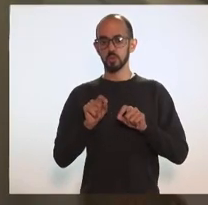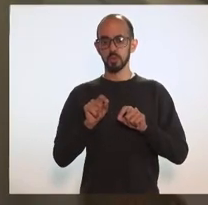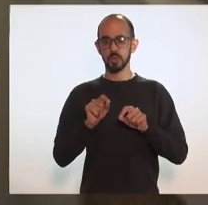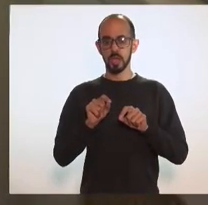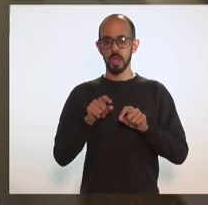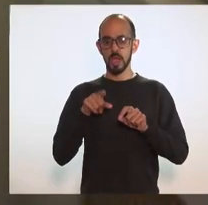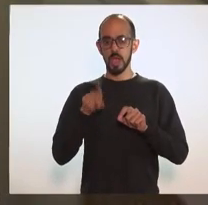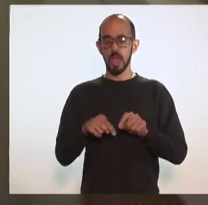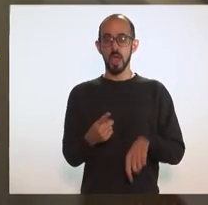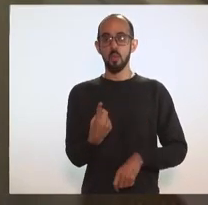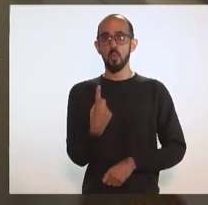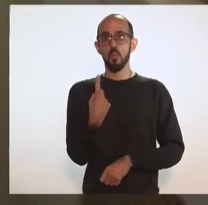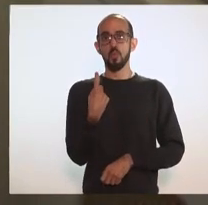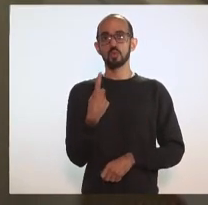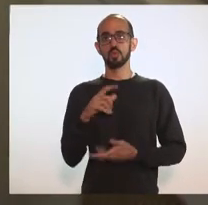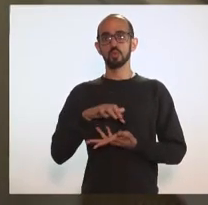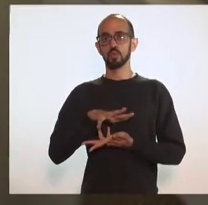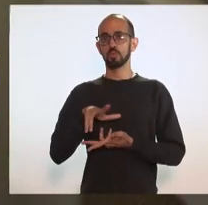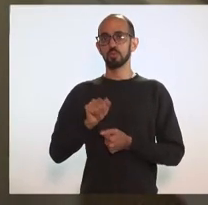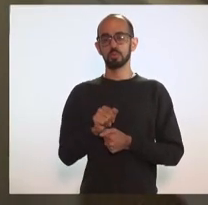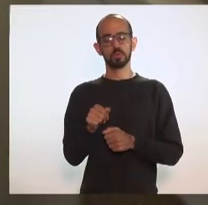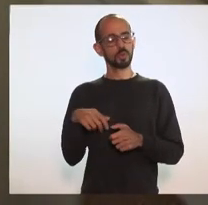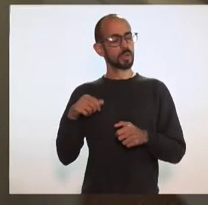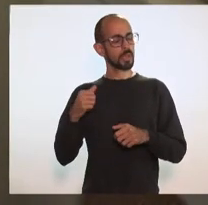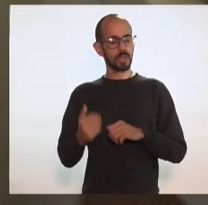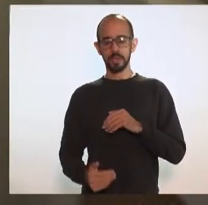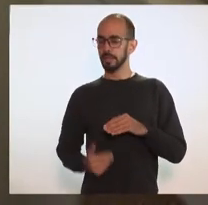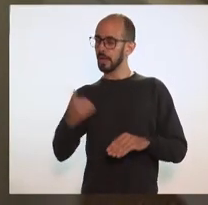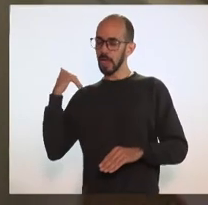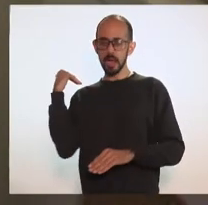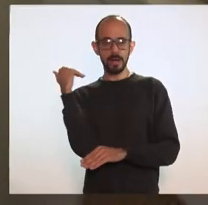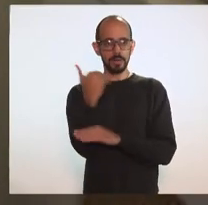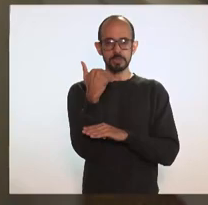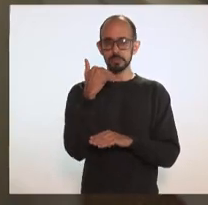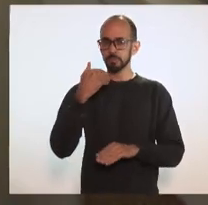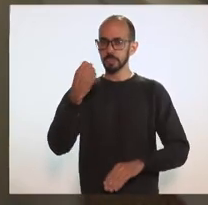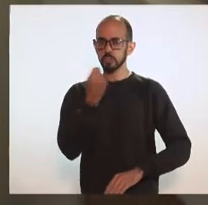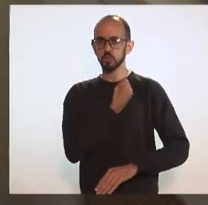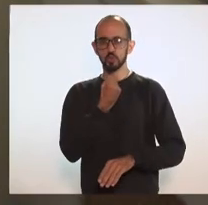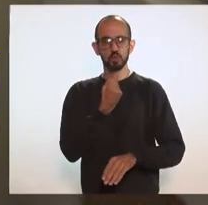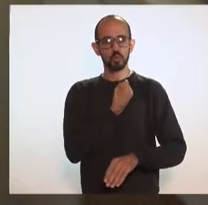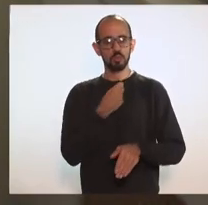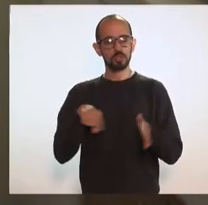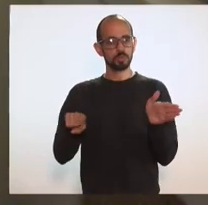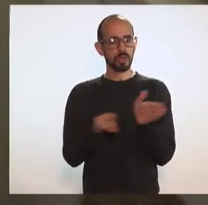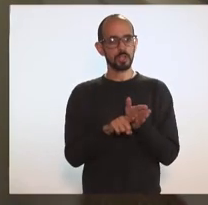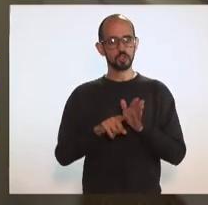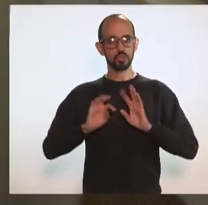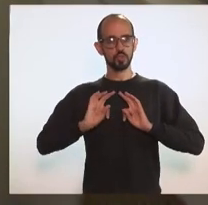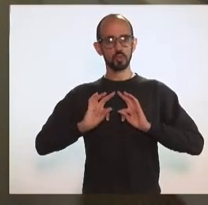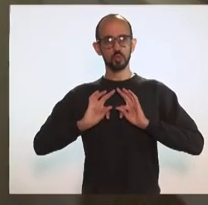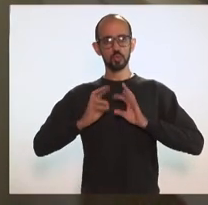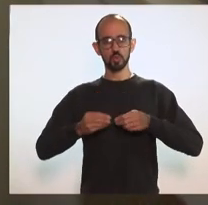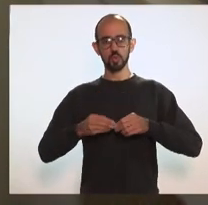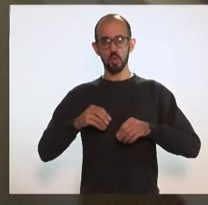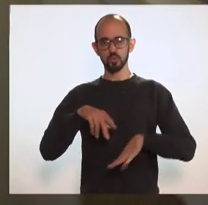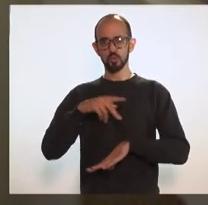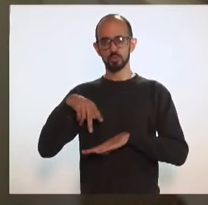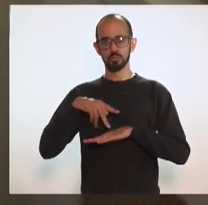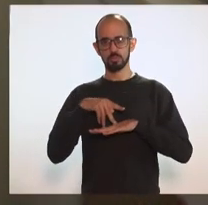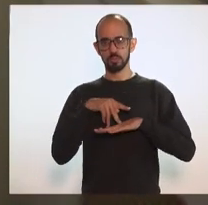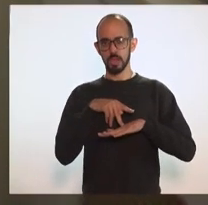no mundo ele bate todos os recordes de negatividade em termos de